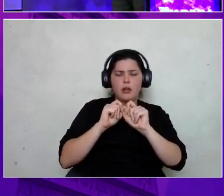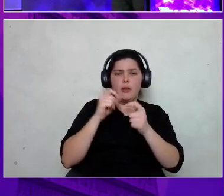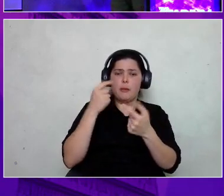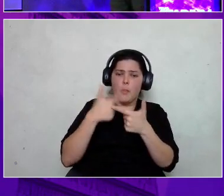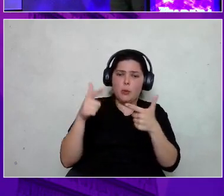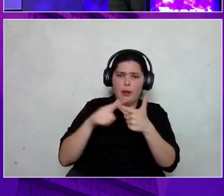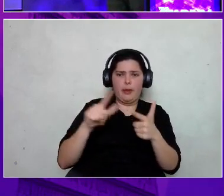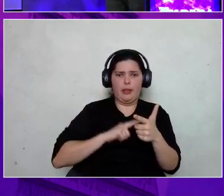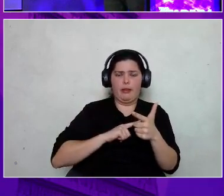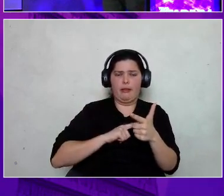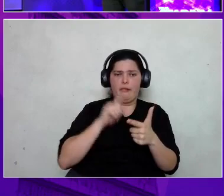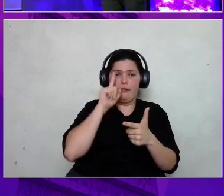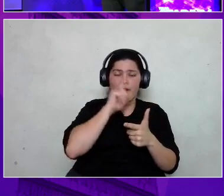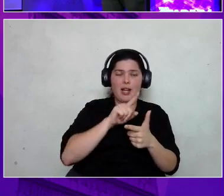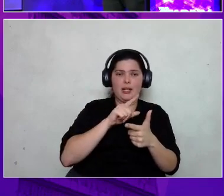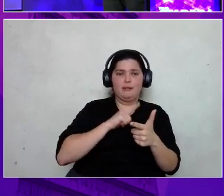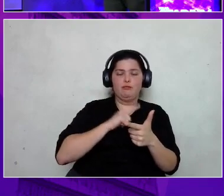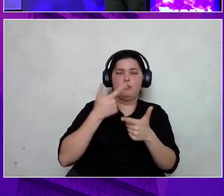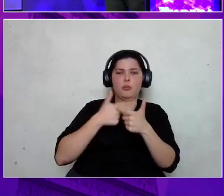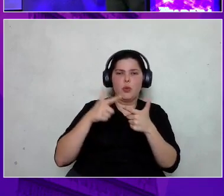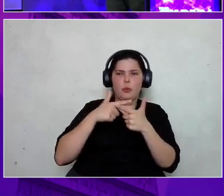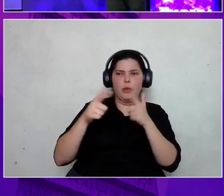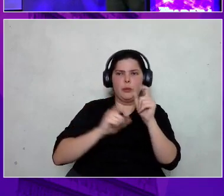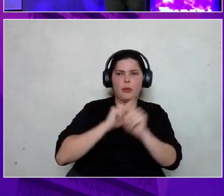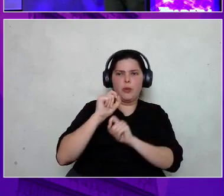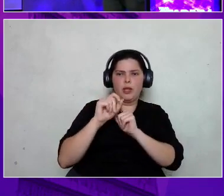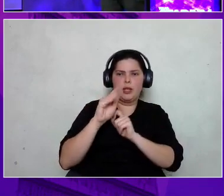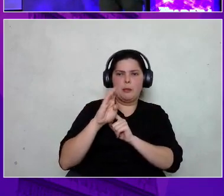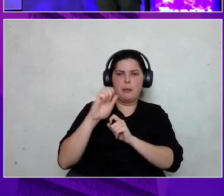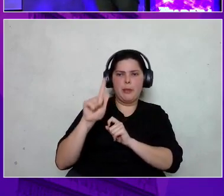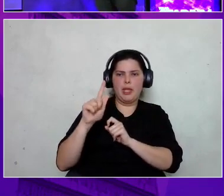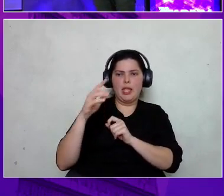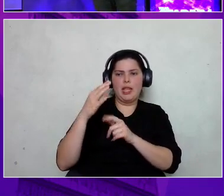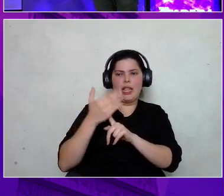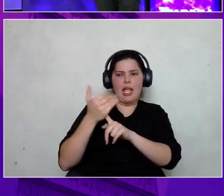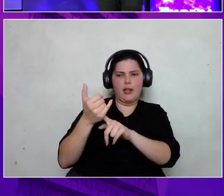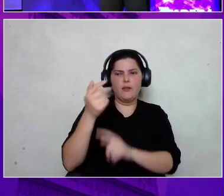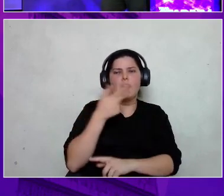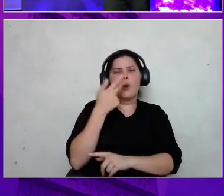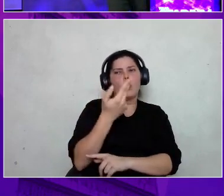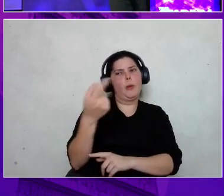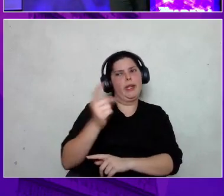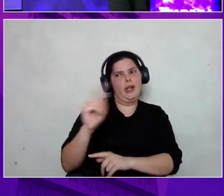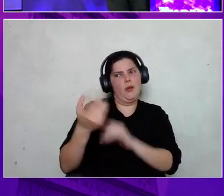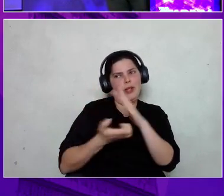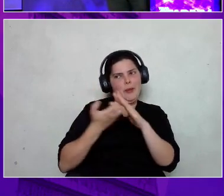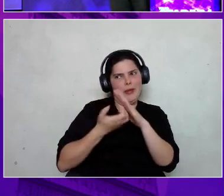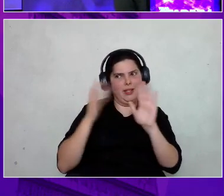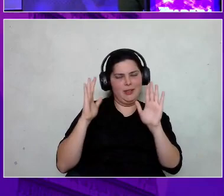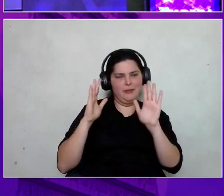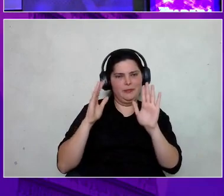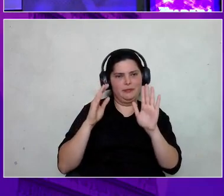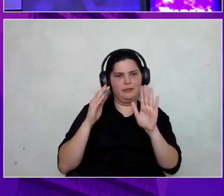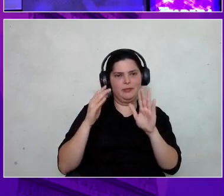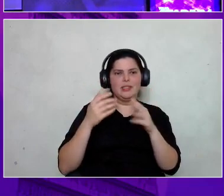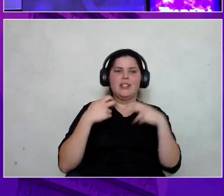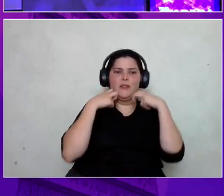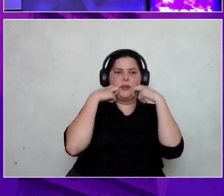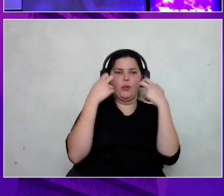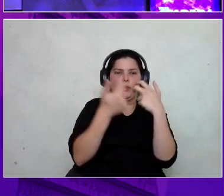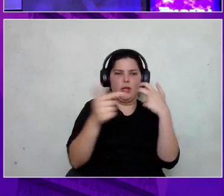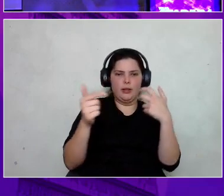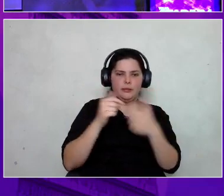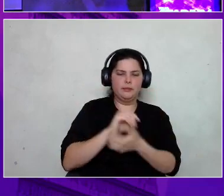tive um problema com uma Big Tech, mas eu não vou falar o nome, obviamente, para não gerar nenhum constrangimento, mas eu tinha um